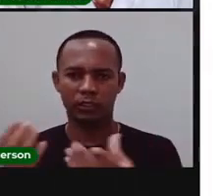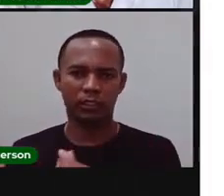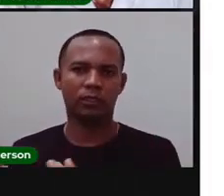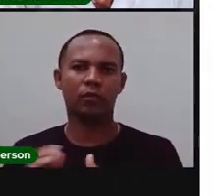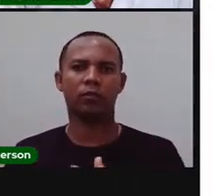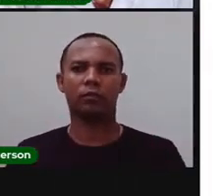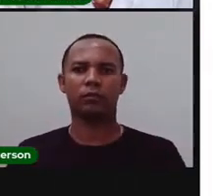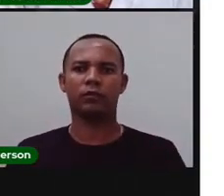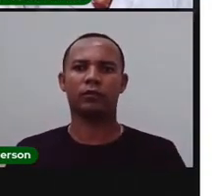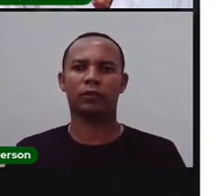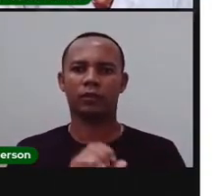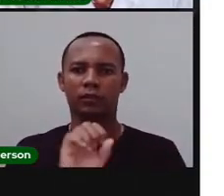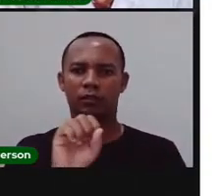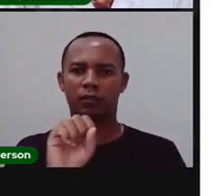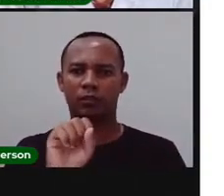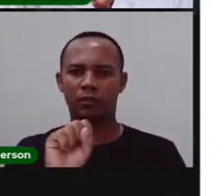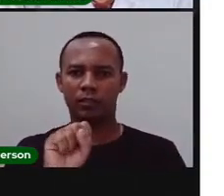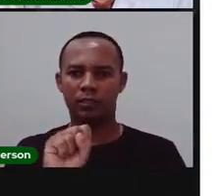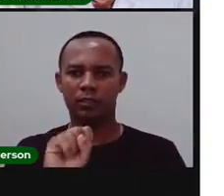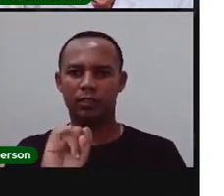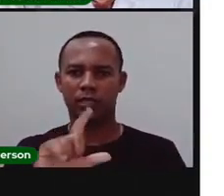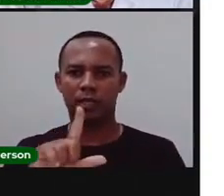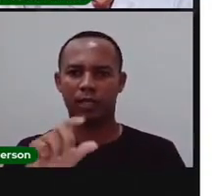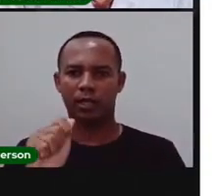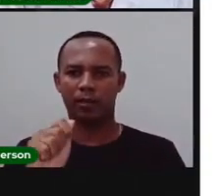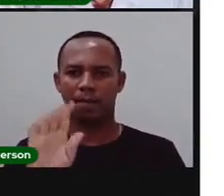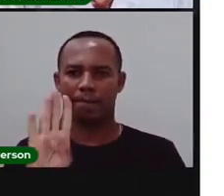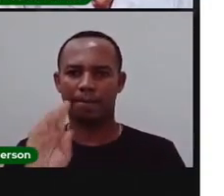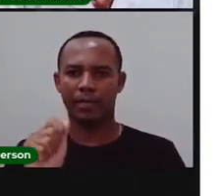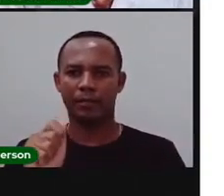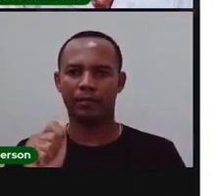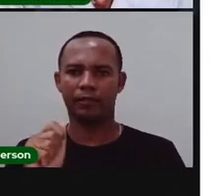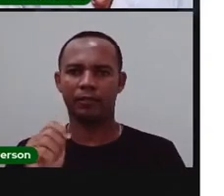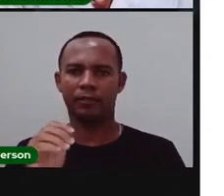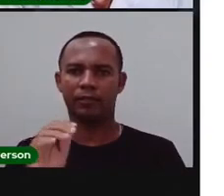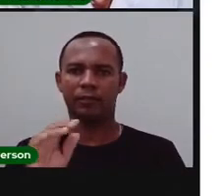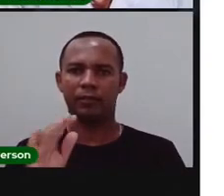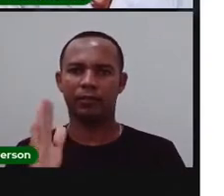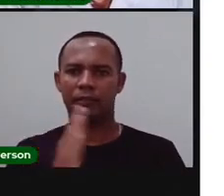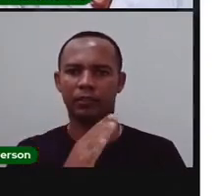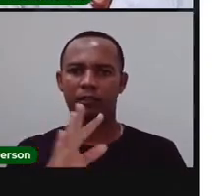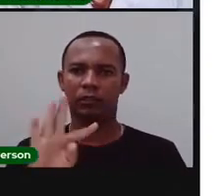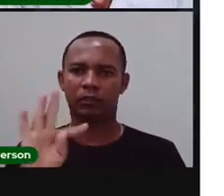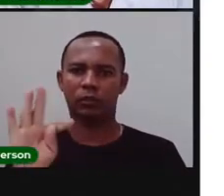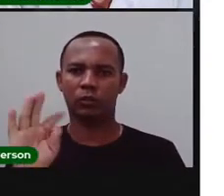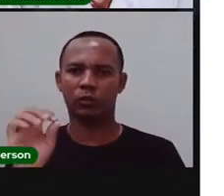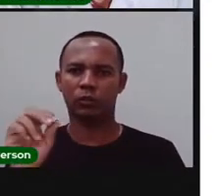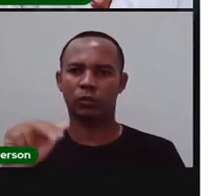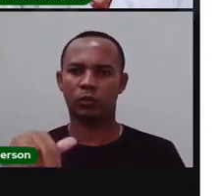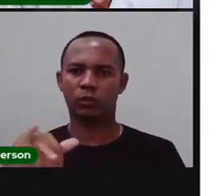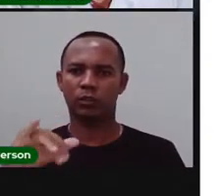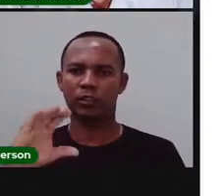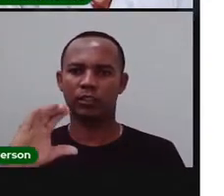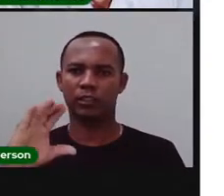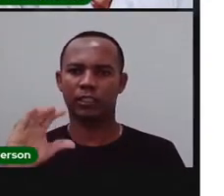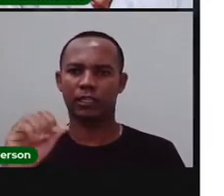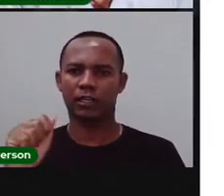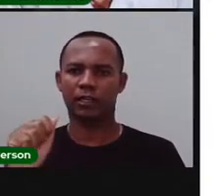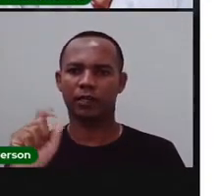multidão, a sílaba tônica. Aí a prova é lembrar. Sílaba tônica é a sílaba